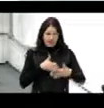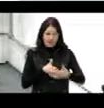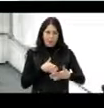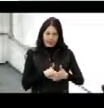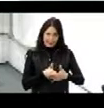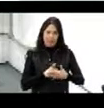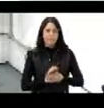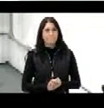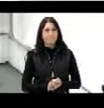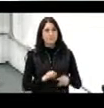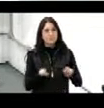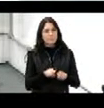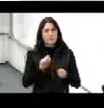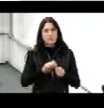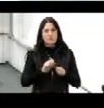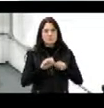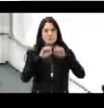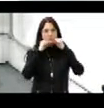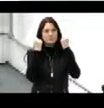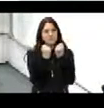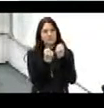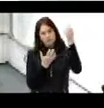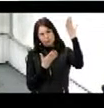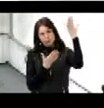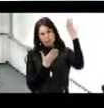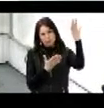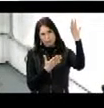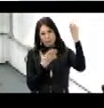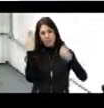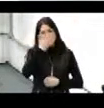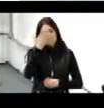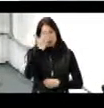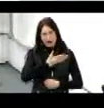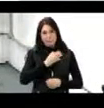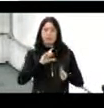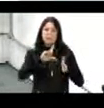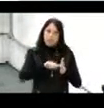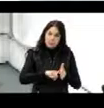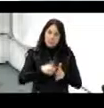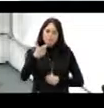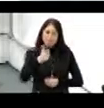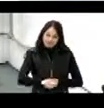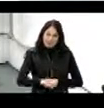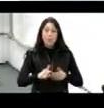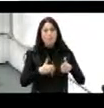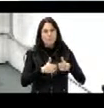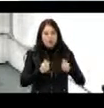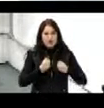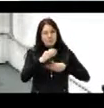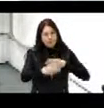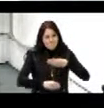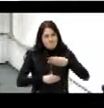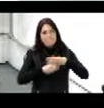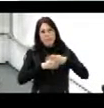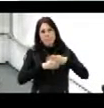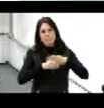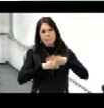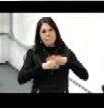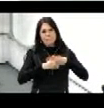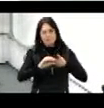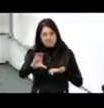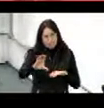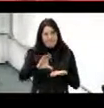solene da PASSE. Novamente, em 2014, garantimos pelo menos emendamos o orçamento, que não